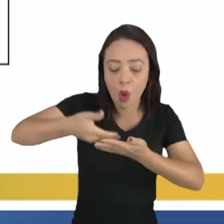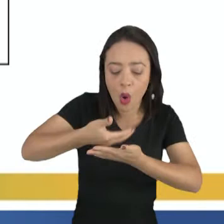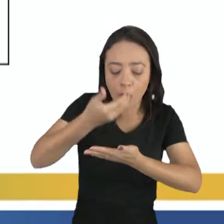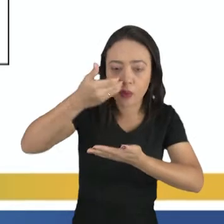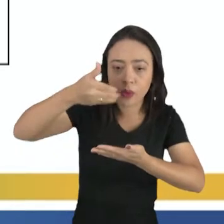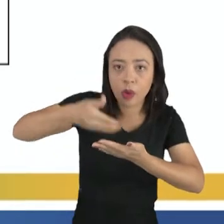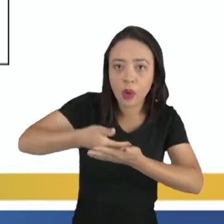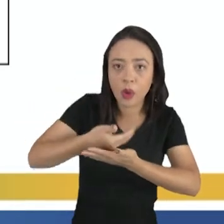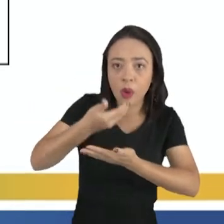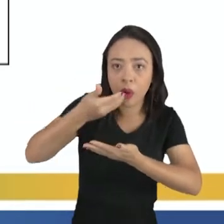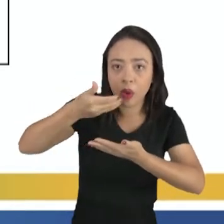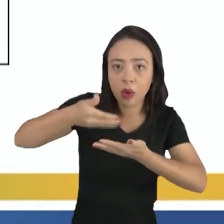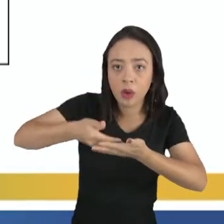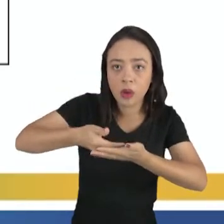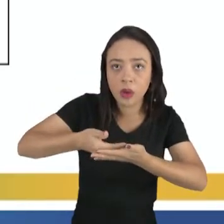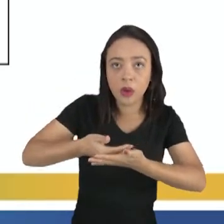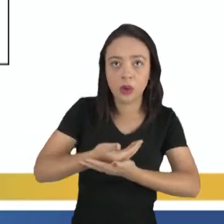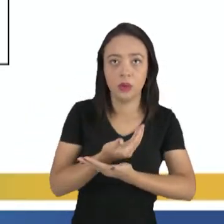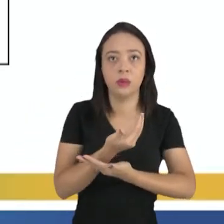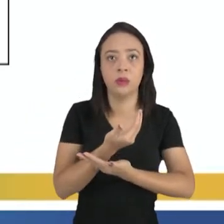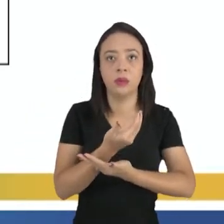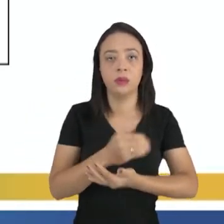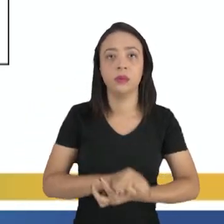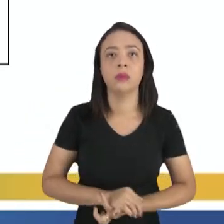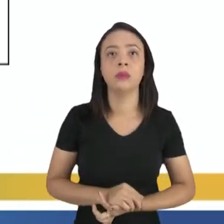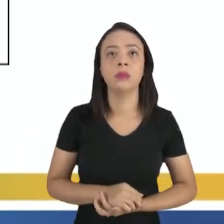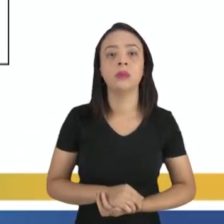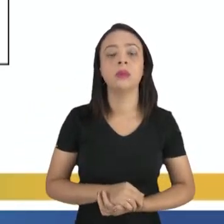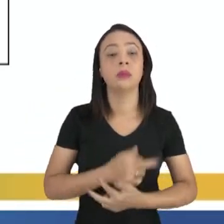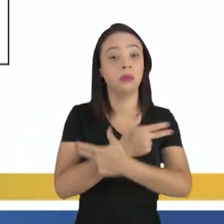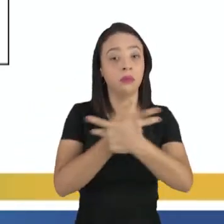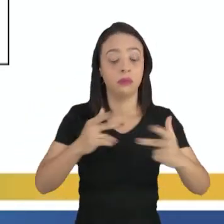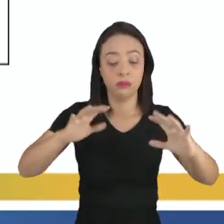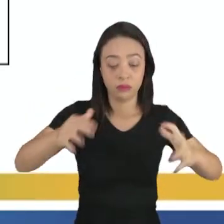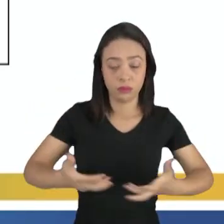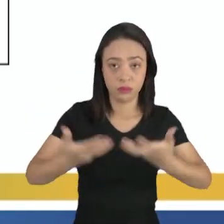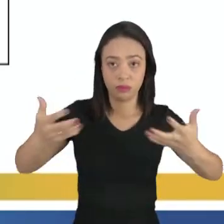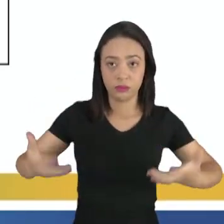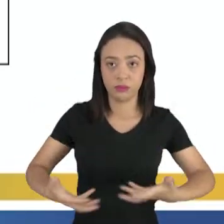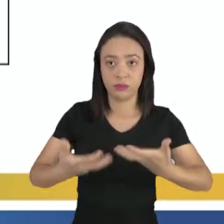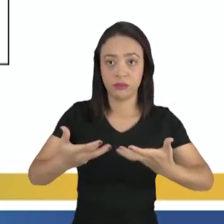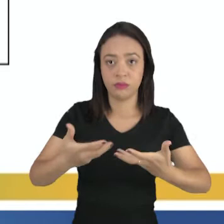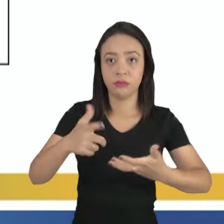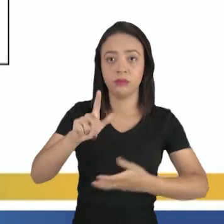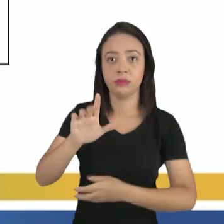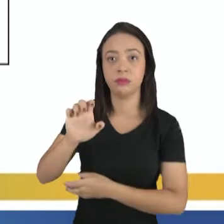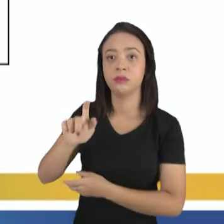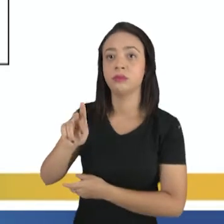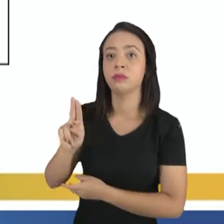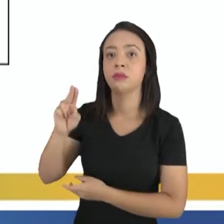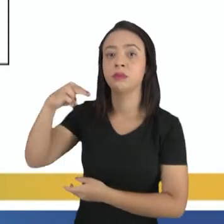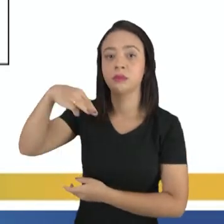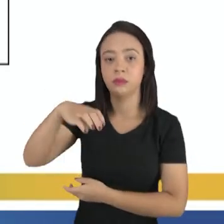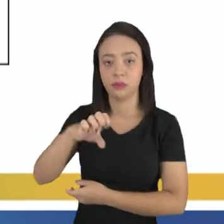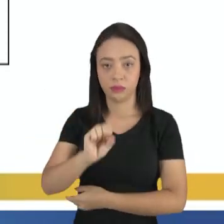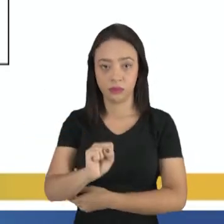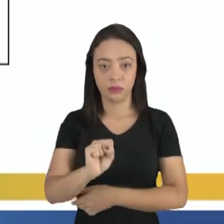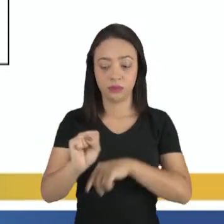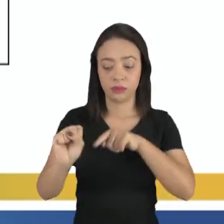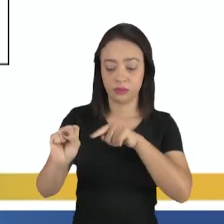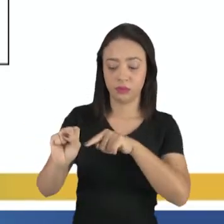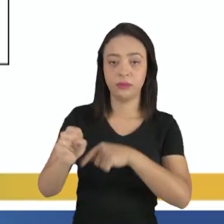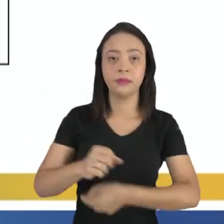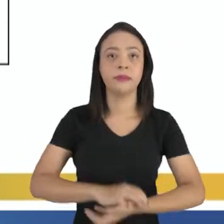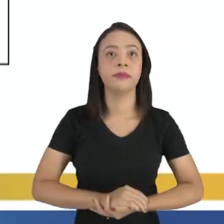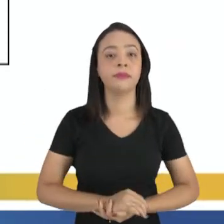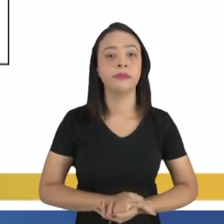maçã, papaya, mamão e vegetable, legume ou legumes se tiver o S, ok?